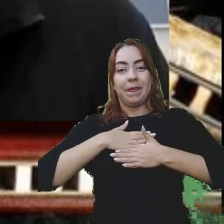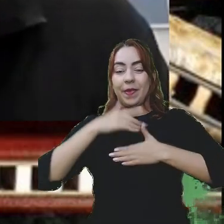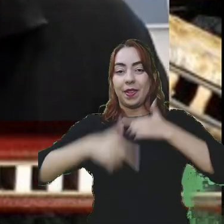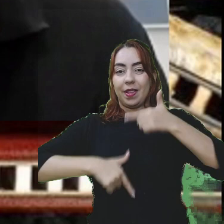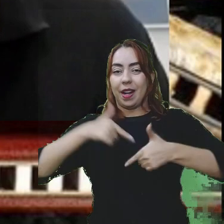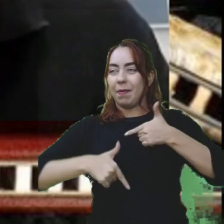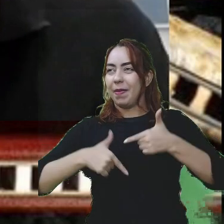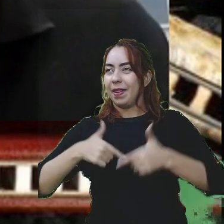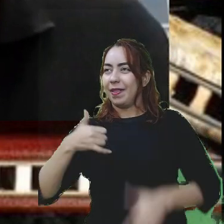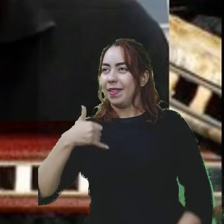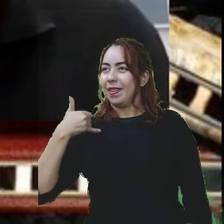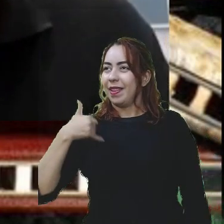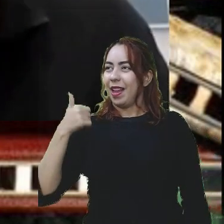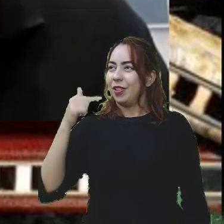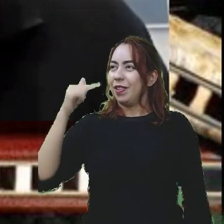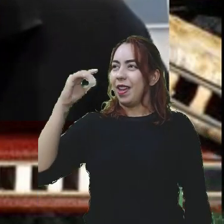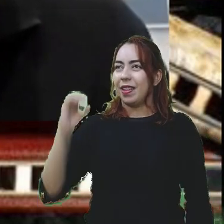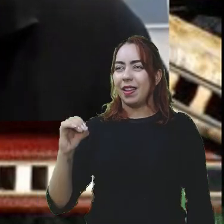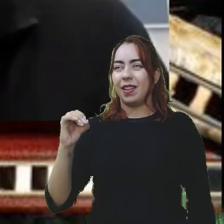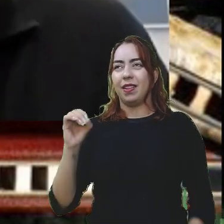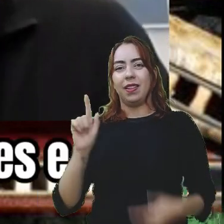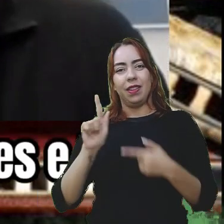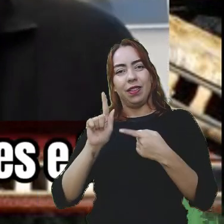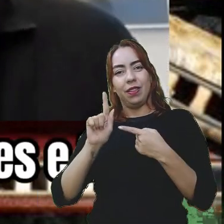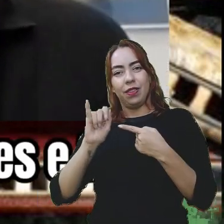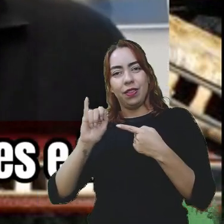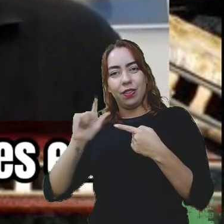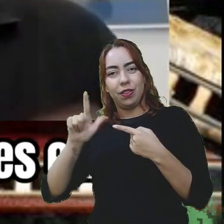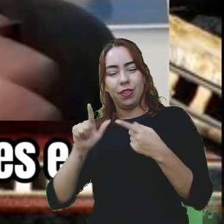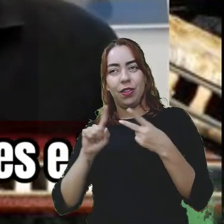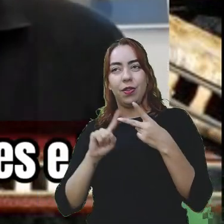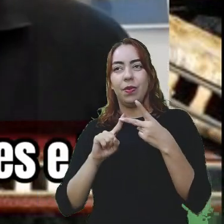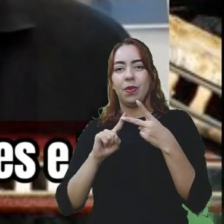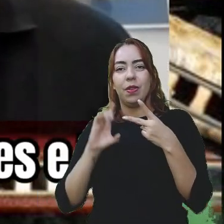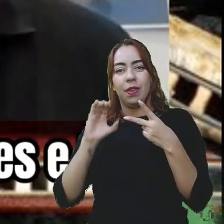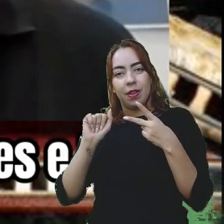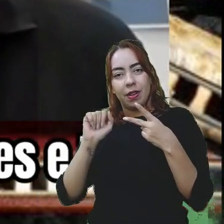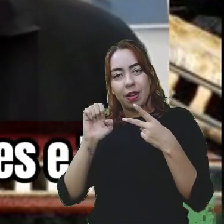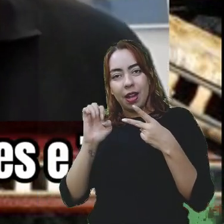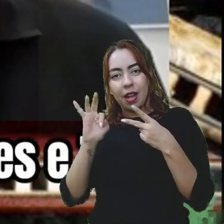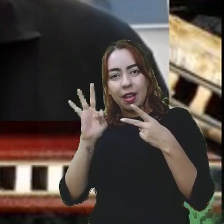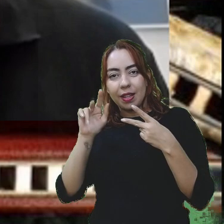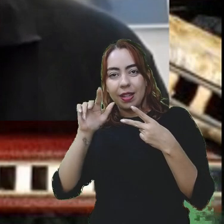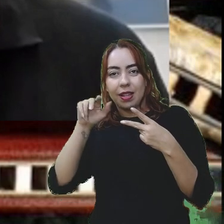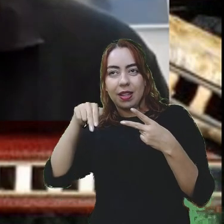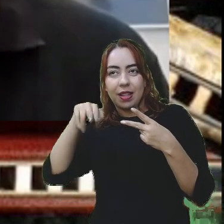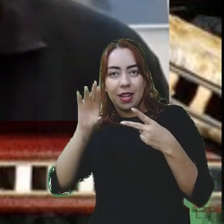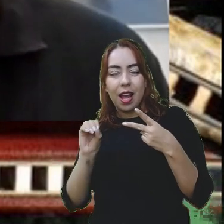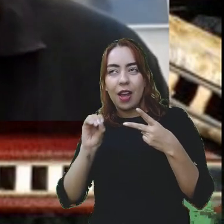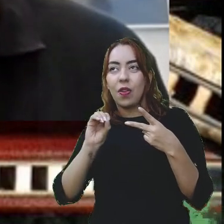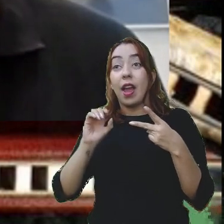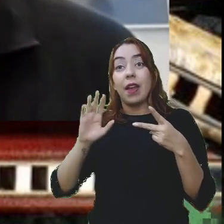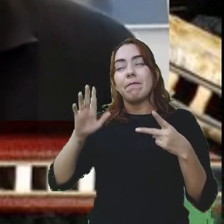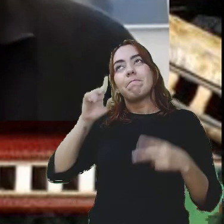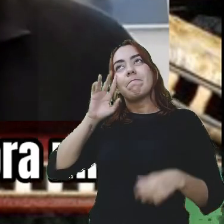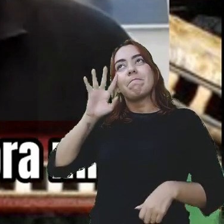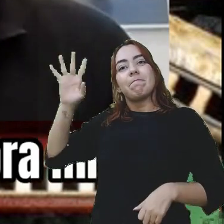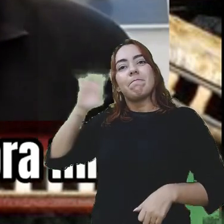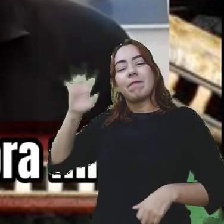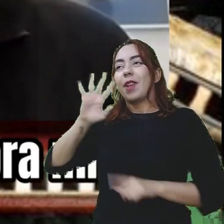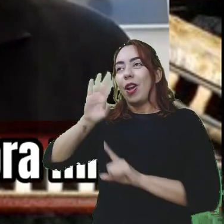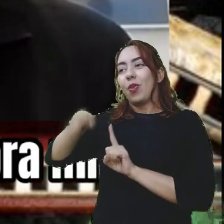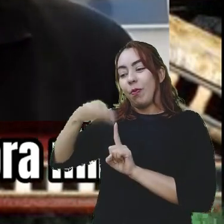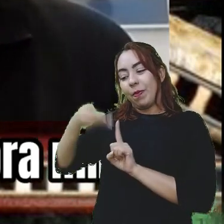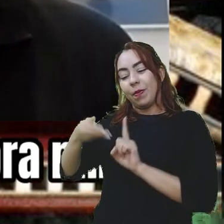anos, né? Gil, Caetano, Edu Lobo, todo mundo fez 80 anos. Aí eu fiz um show em homenagem aos oitentões e tal. Eu me diverti muito com isso.